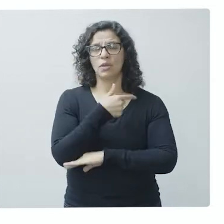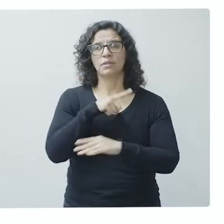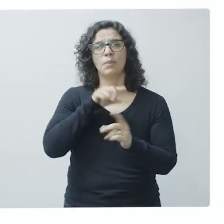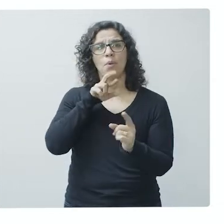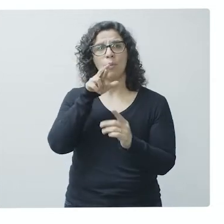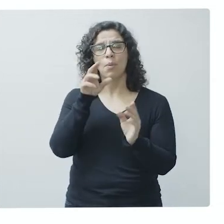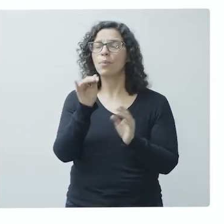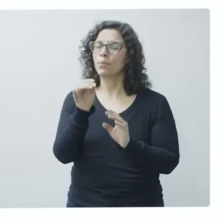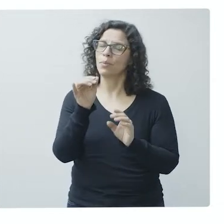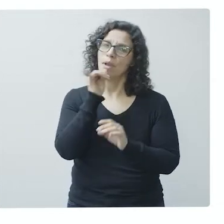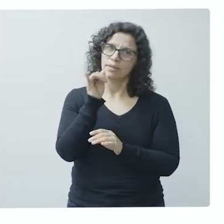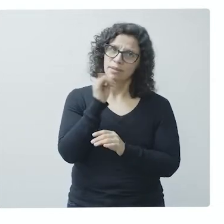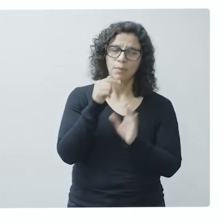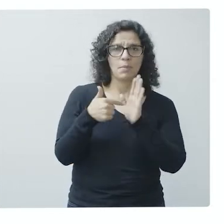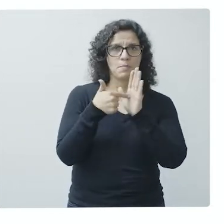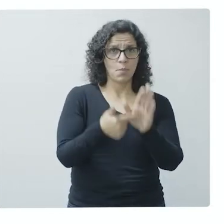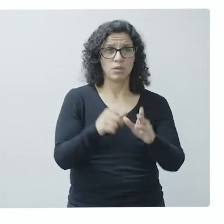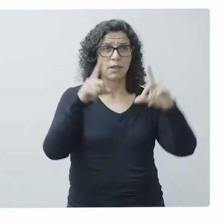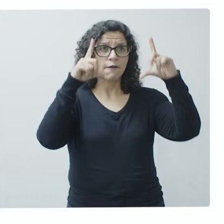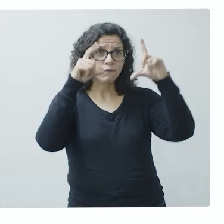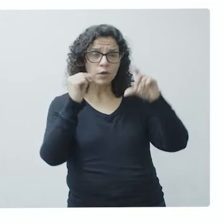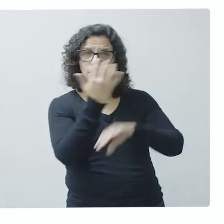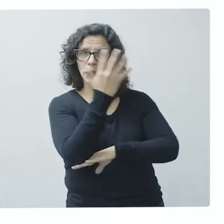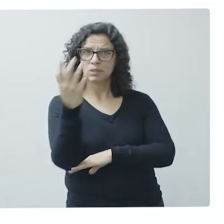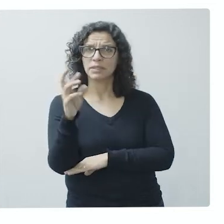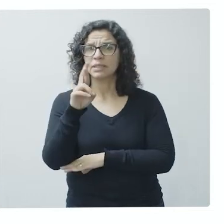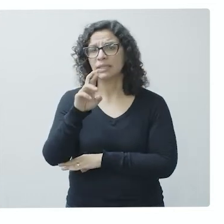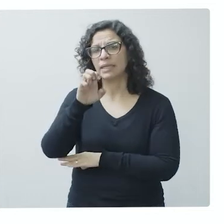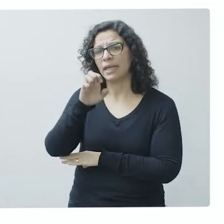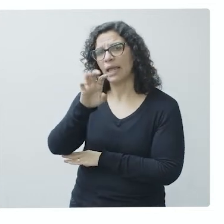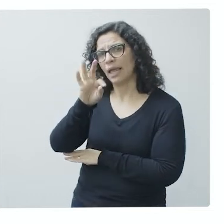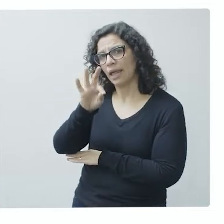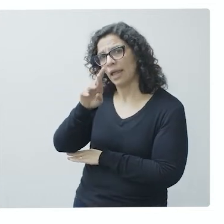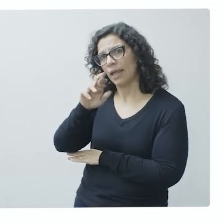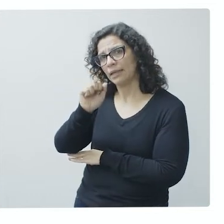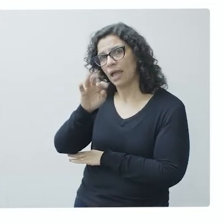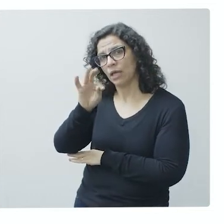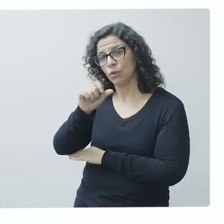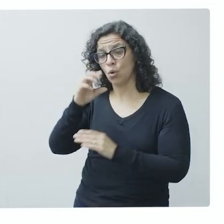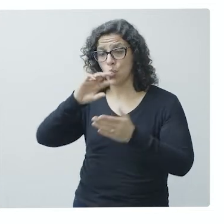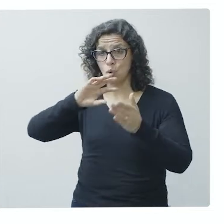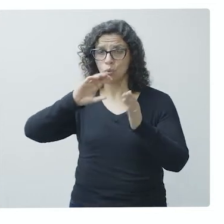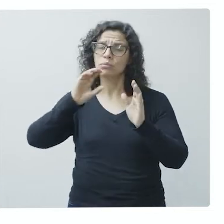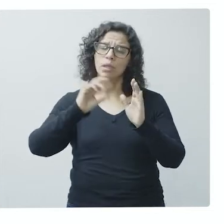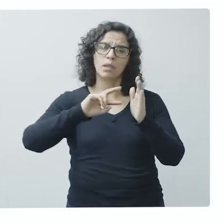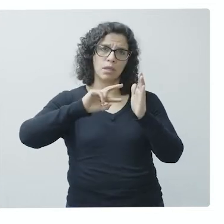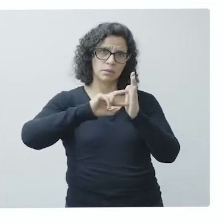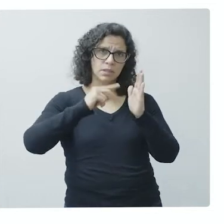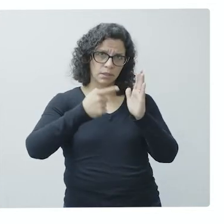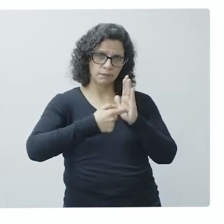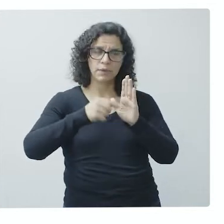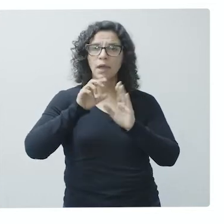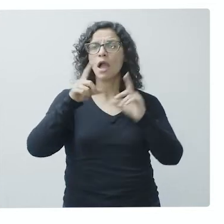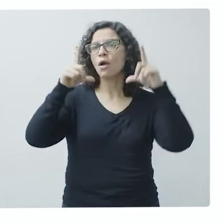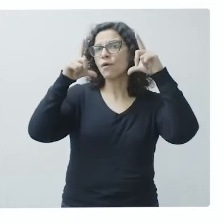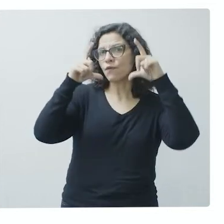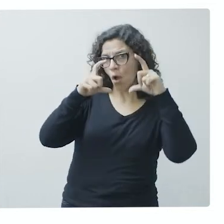como exemplo. Então, quando a gente fala retrato, encontro essa descrição. Alguma